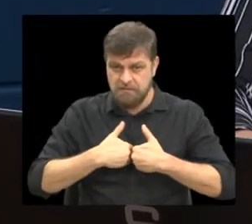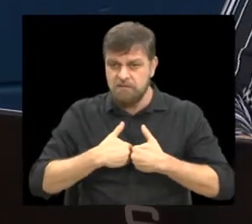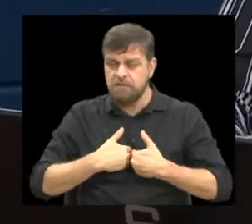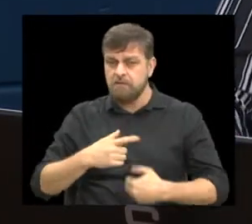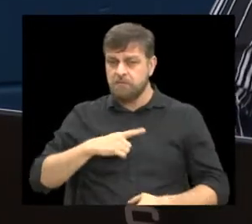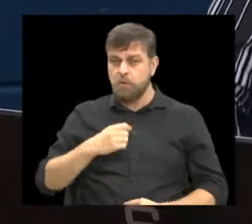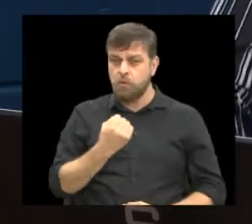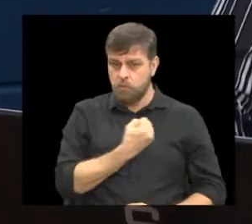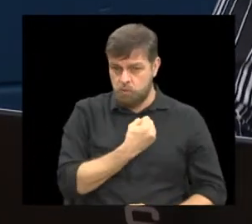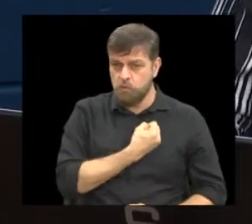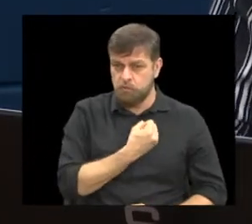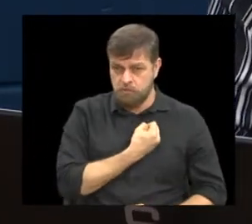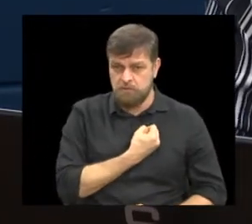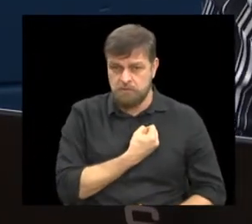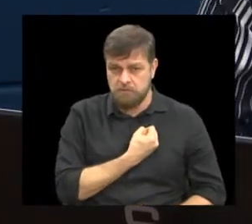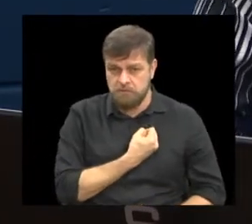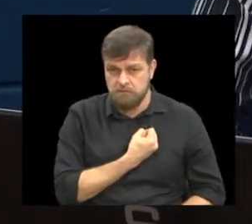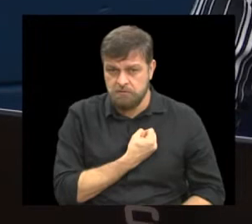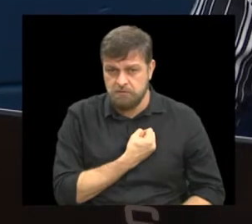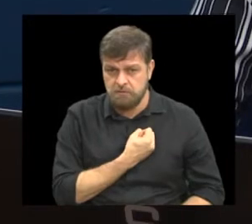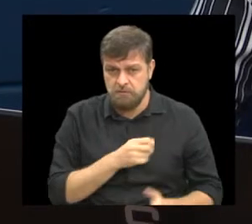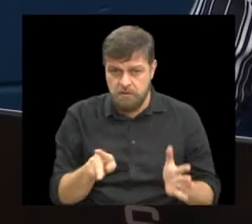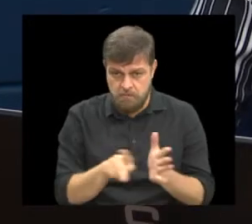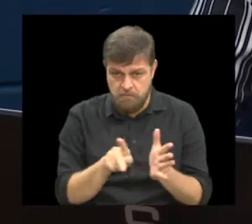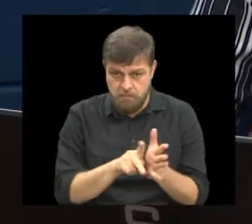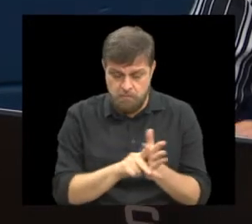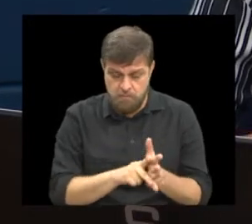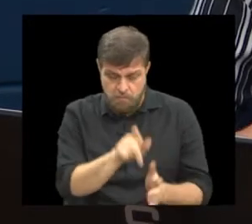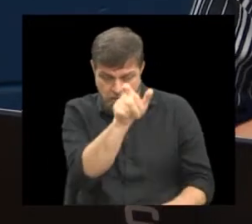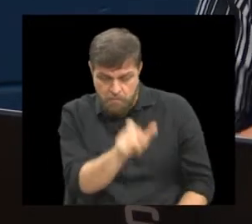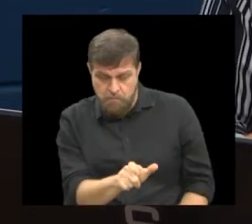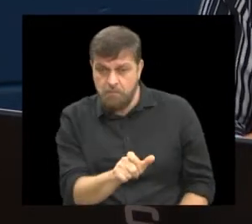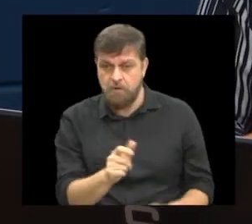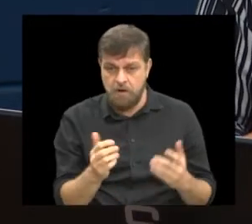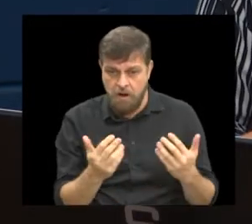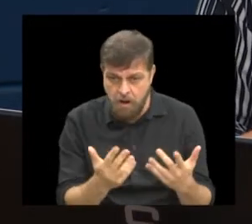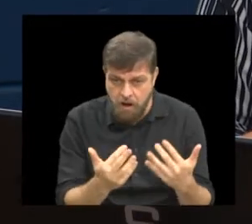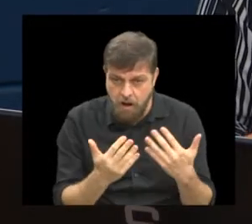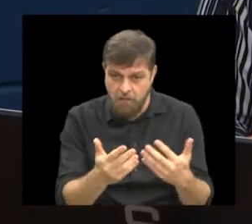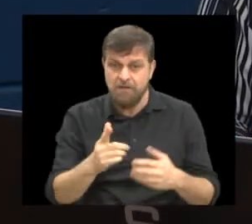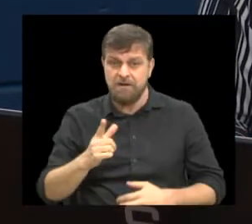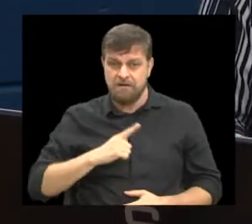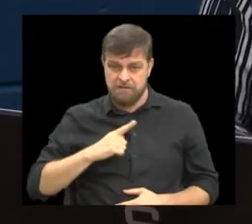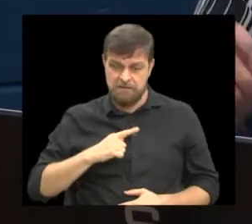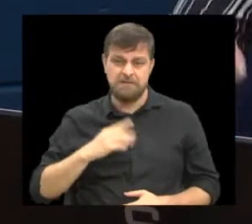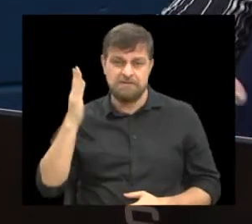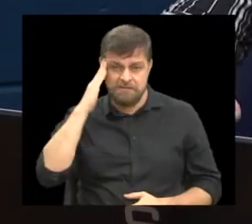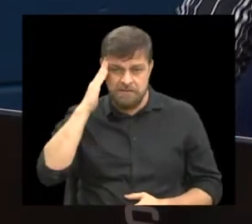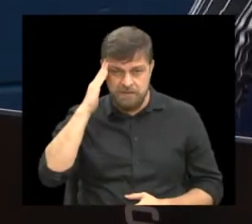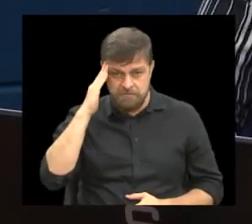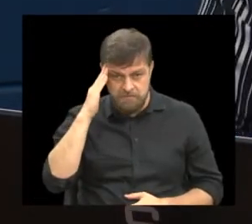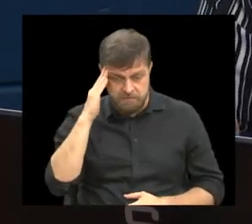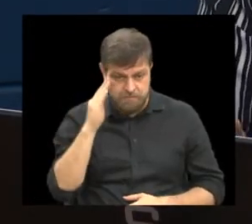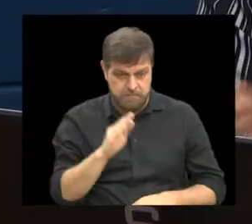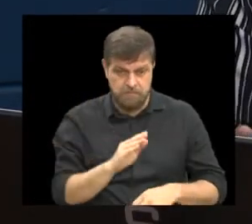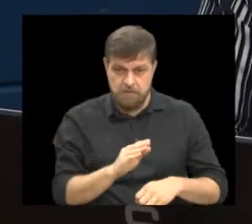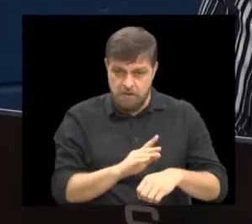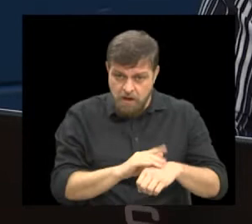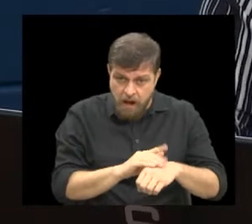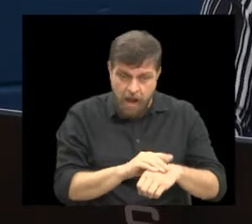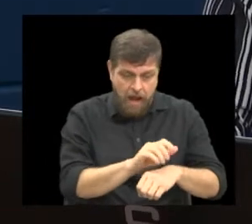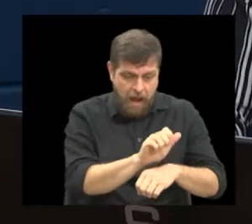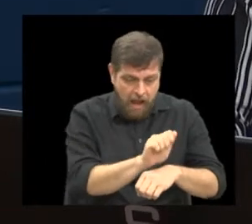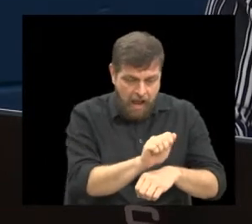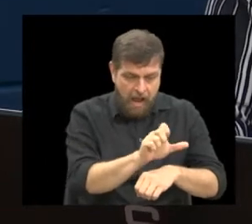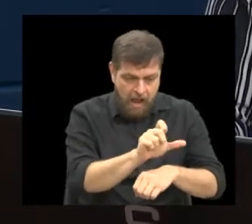DSM-5I, pelo CID-10, tá? Nós temos ainda, então, considerando a síndrome de Asperger